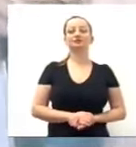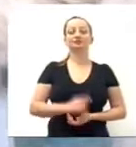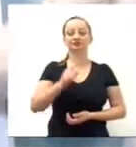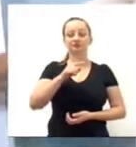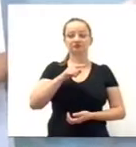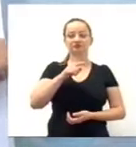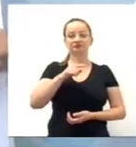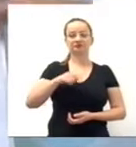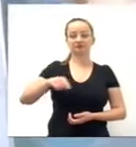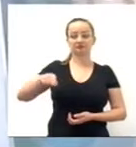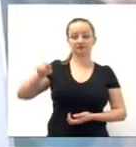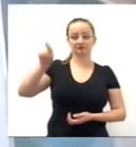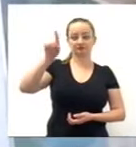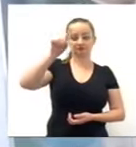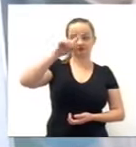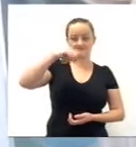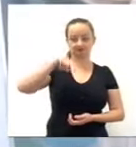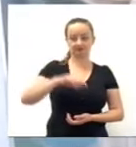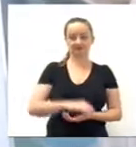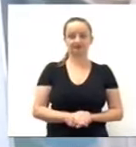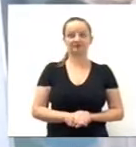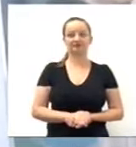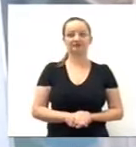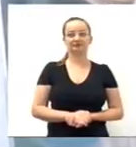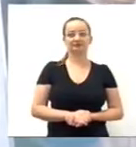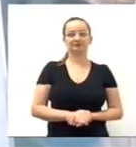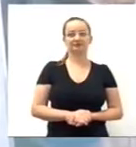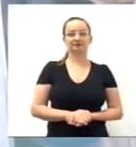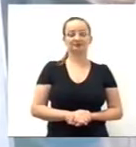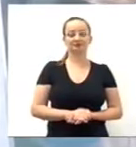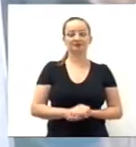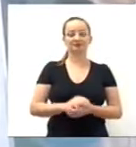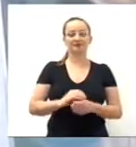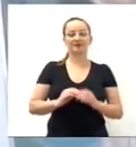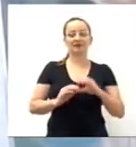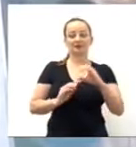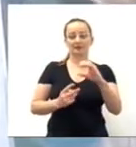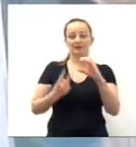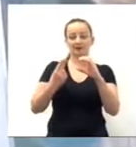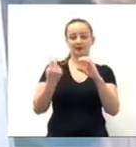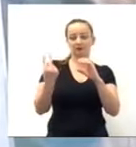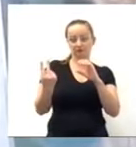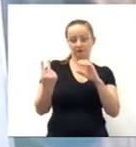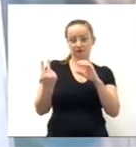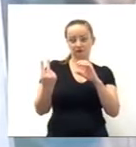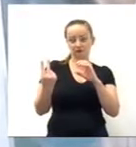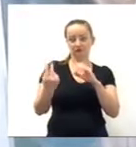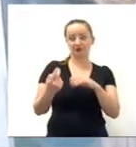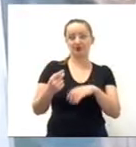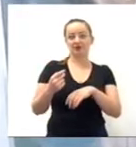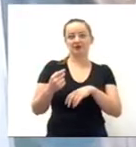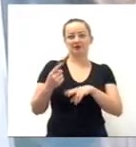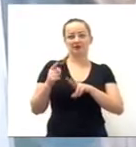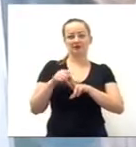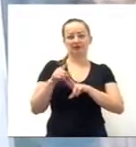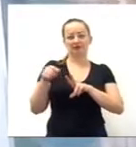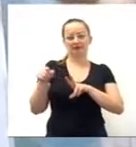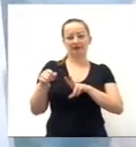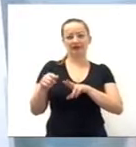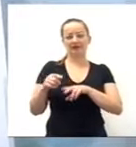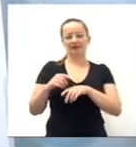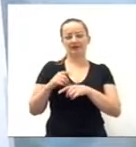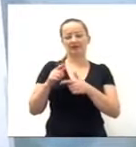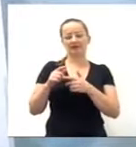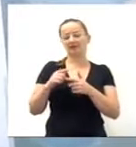Tá? Comprimento dela, como que a gente calcula? Comprimento é igual a 2π vezes o